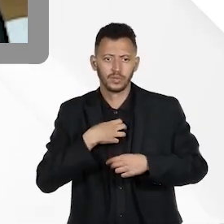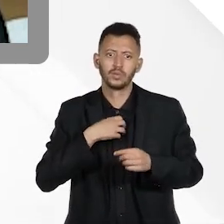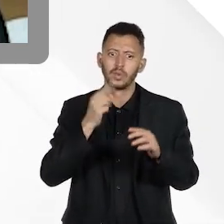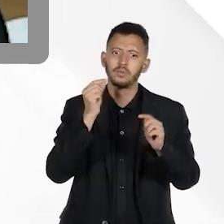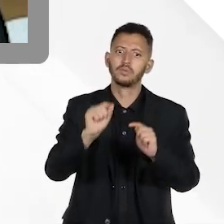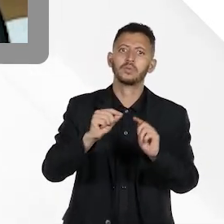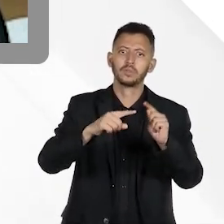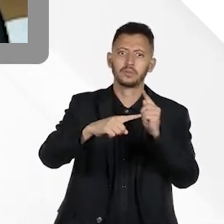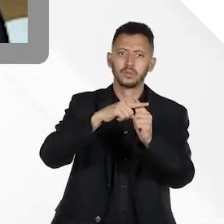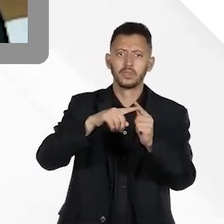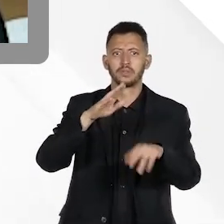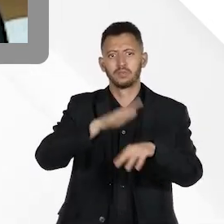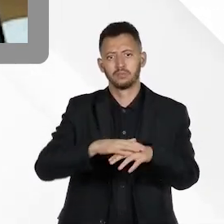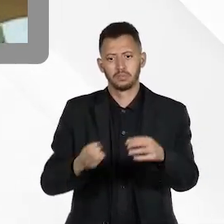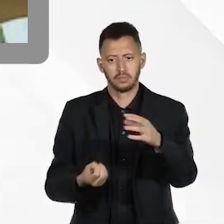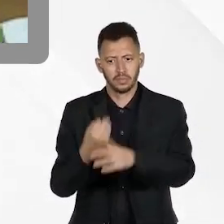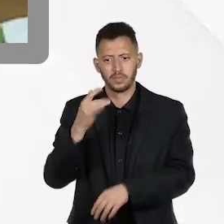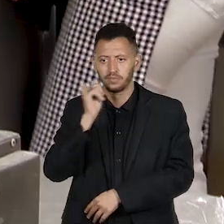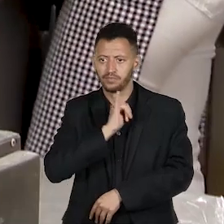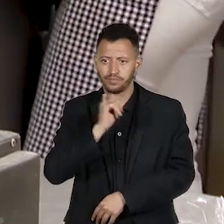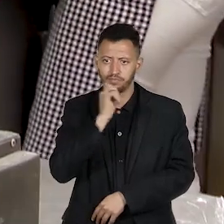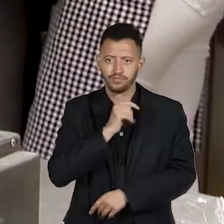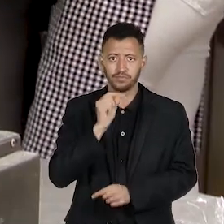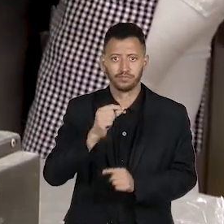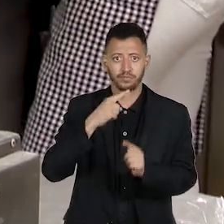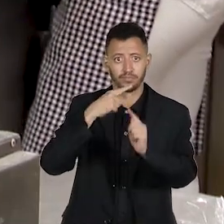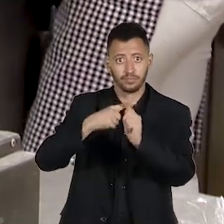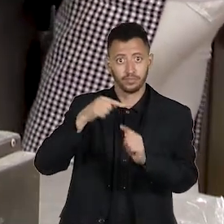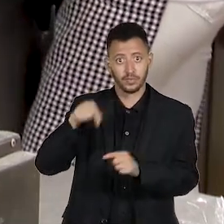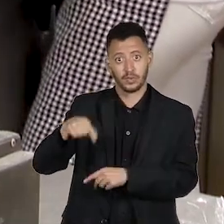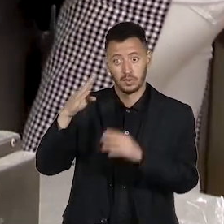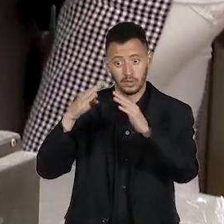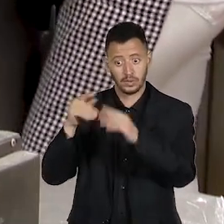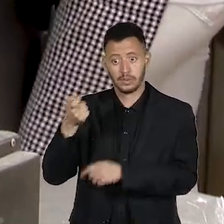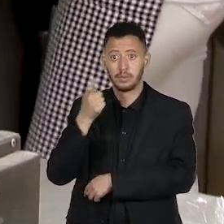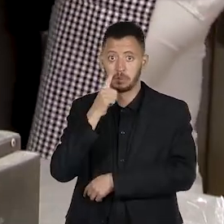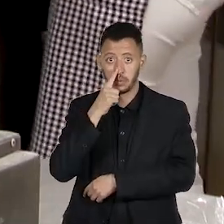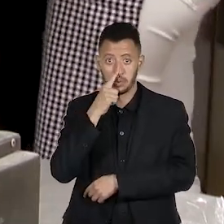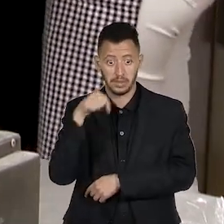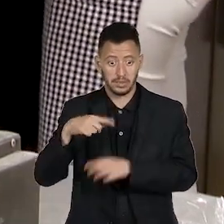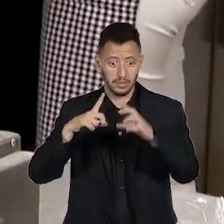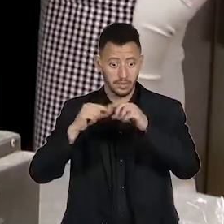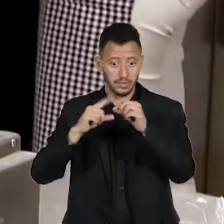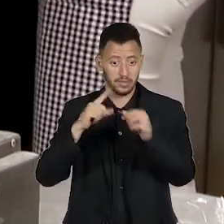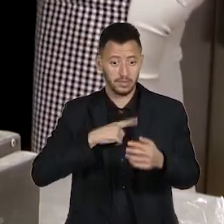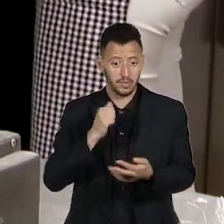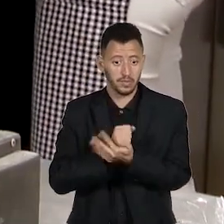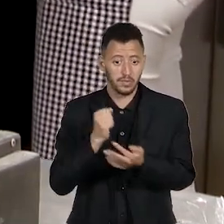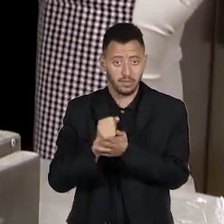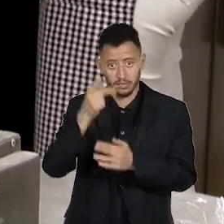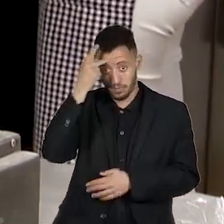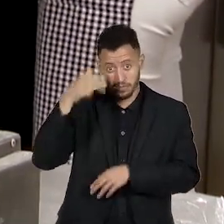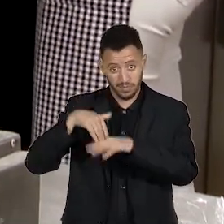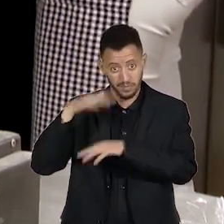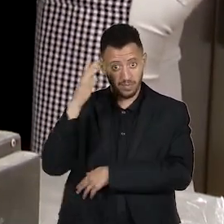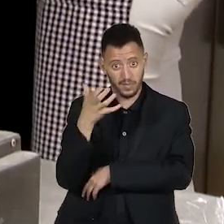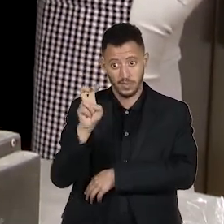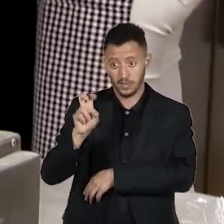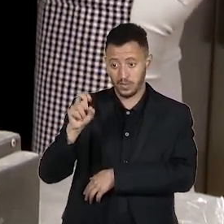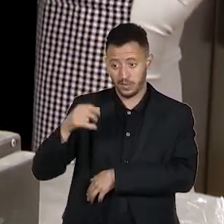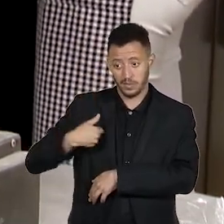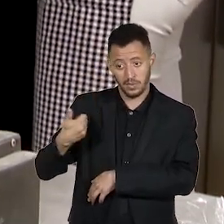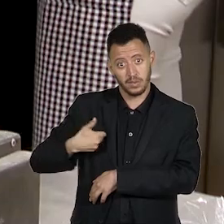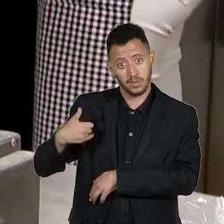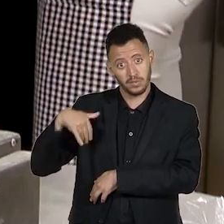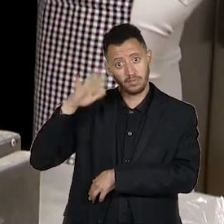de uma forma positiva, de uma forma produtiva. Como exemplo positivo, essa casa de biscoitos em Brasília tem contratado pessoas com mais